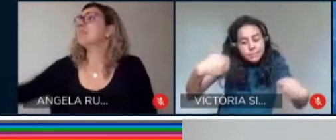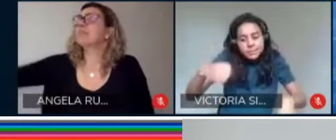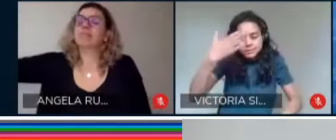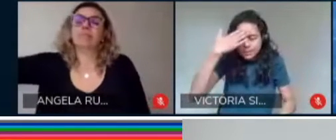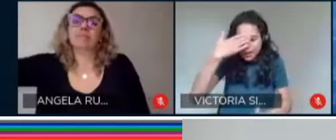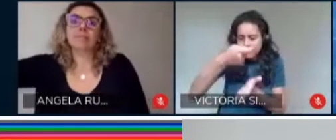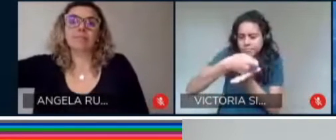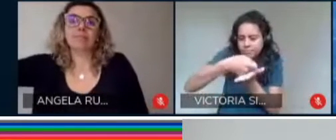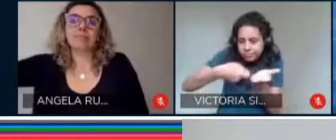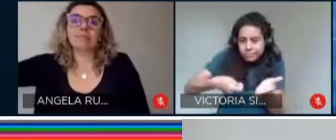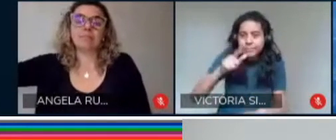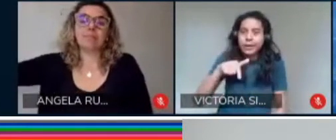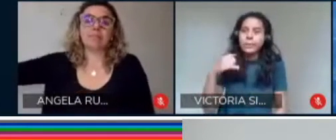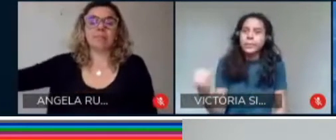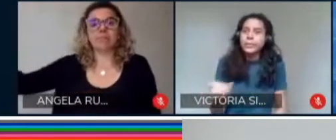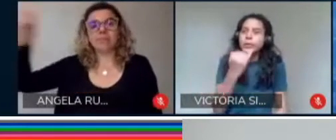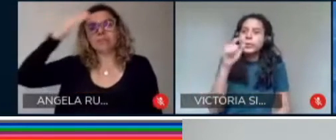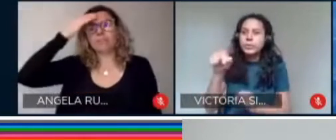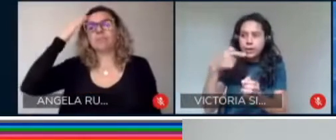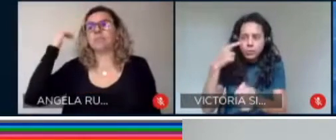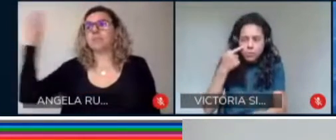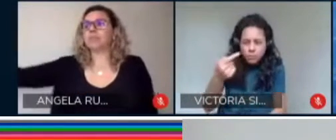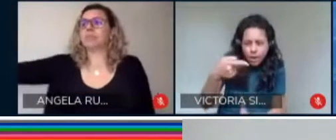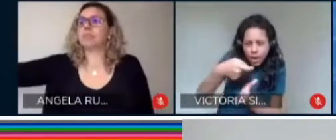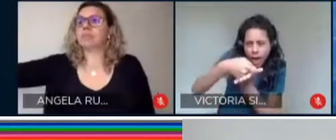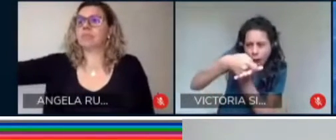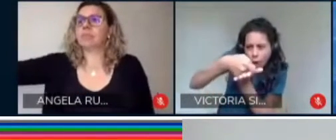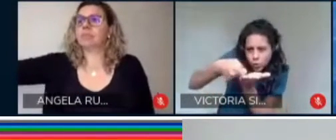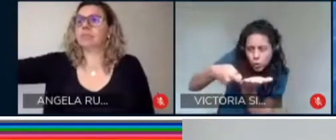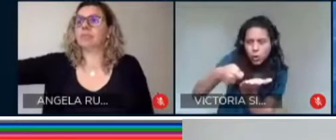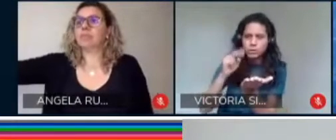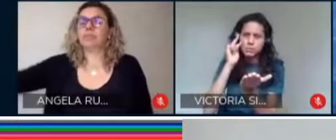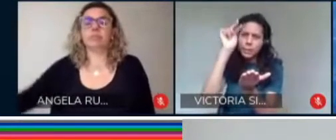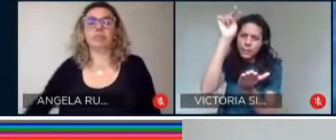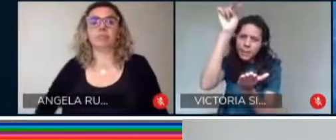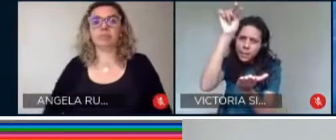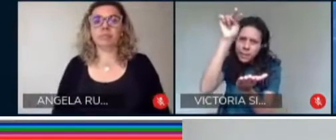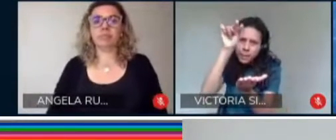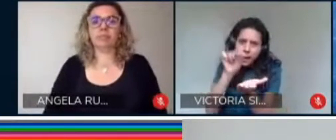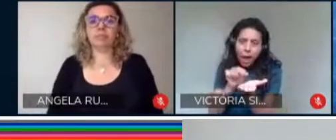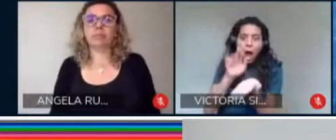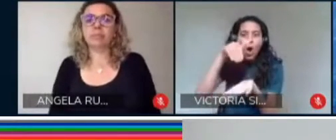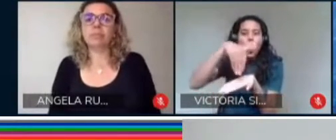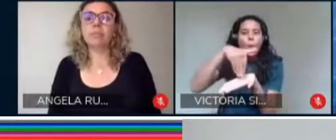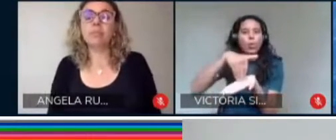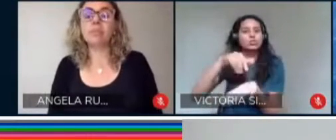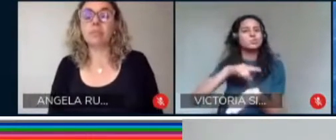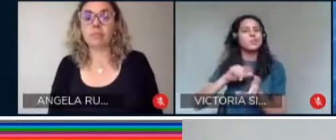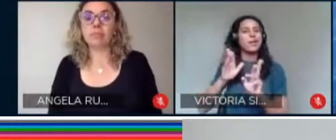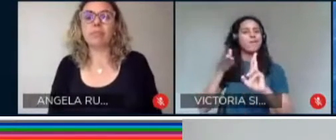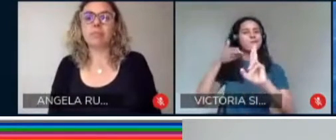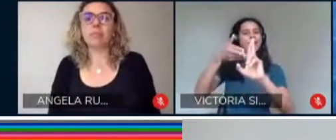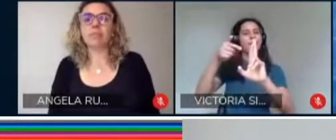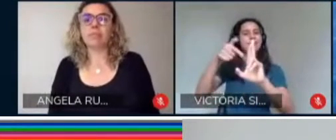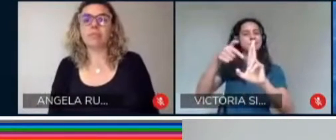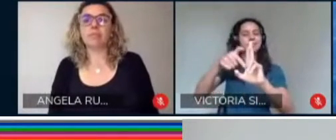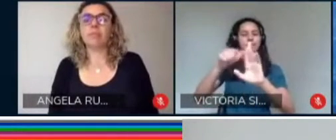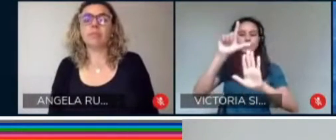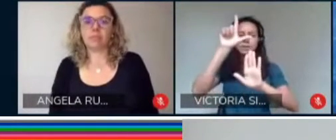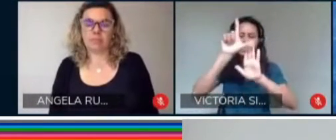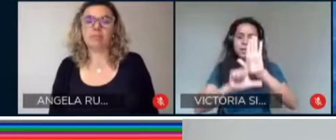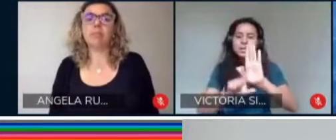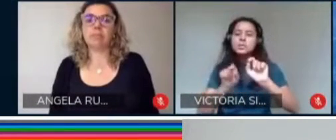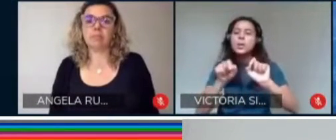falar nelas, na organização delas, porque as referências são um mapeamento do que outro autor usou também para fazer o